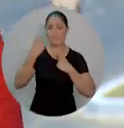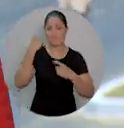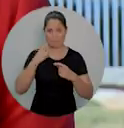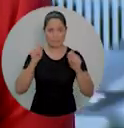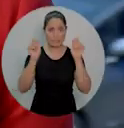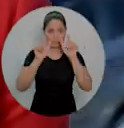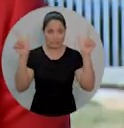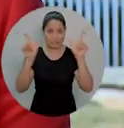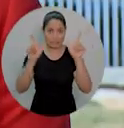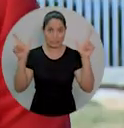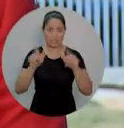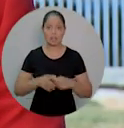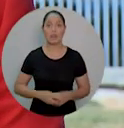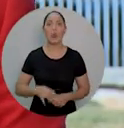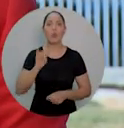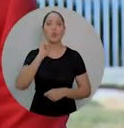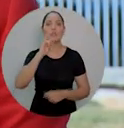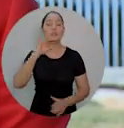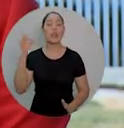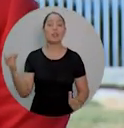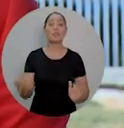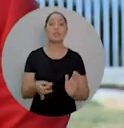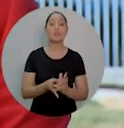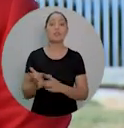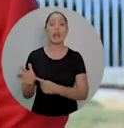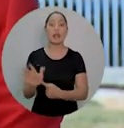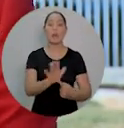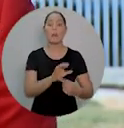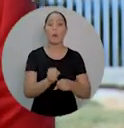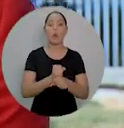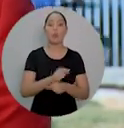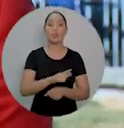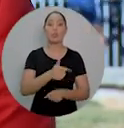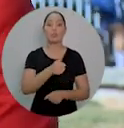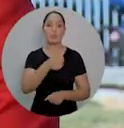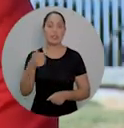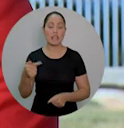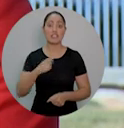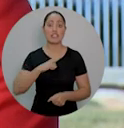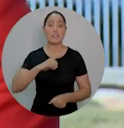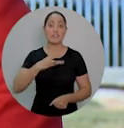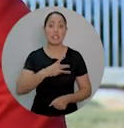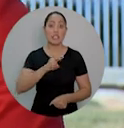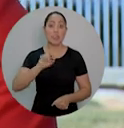alarmantes. Os dados oficiais mais recentes mostram que no ano de 2017,